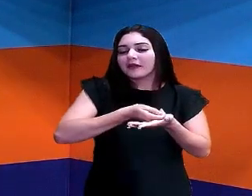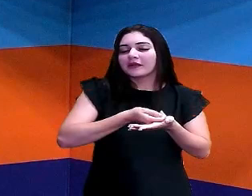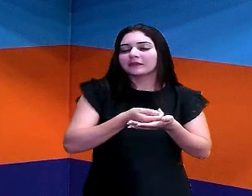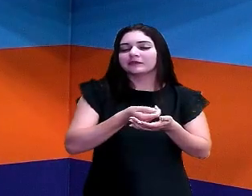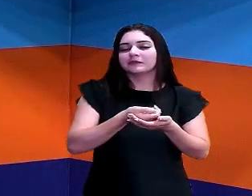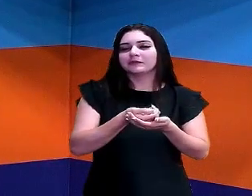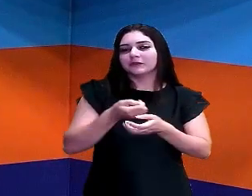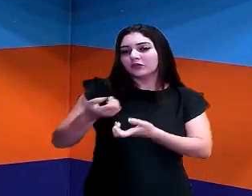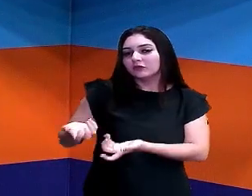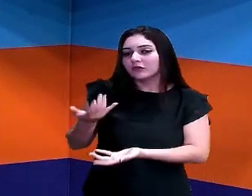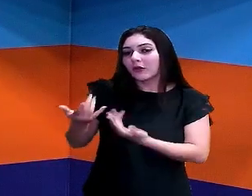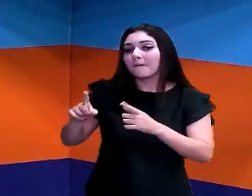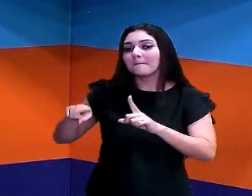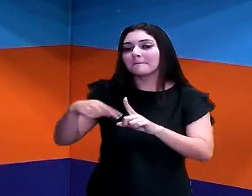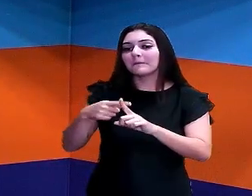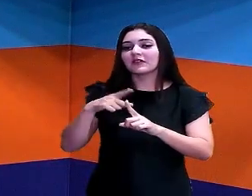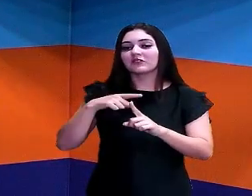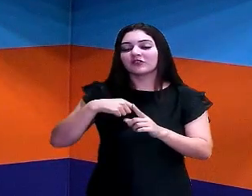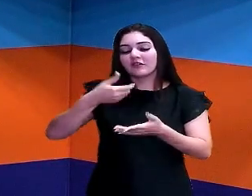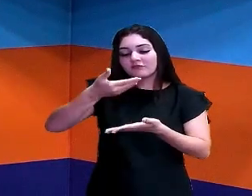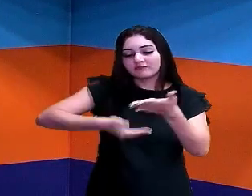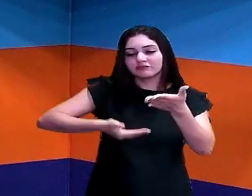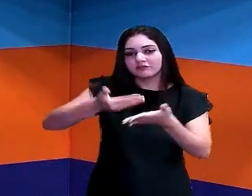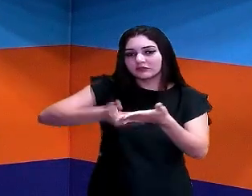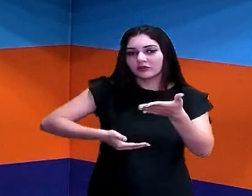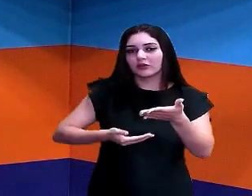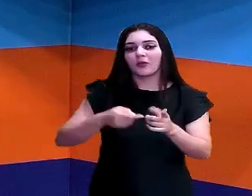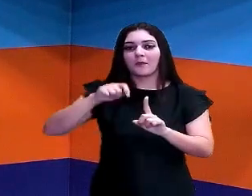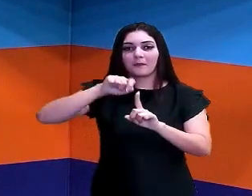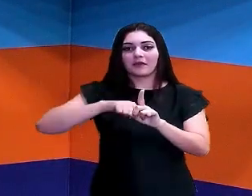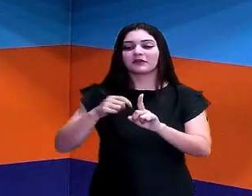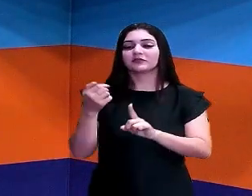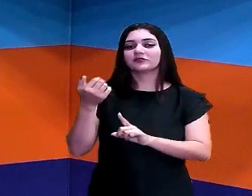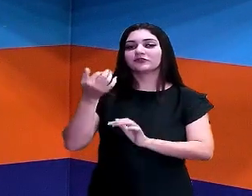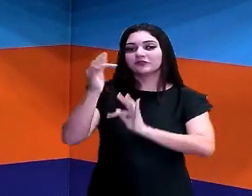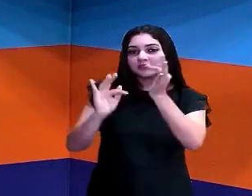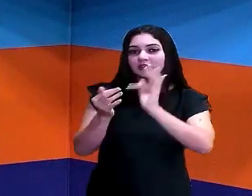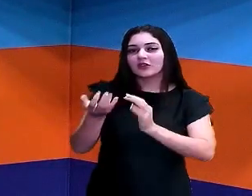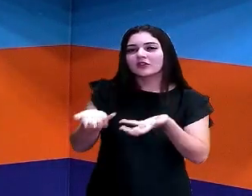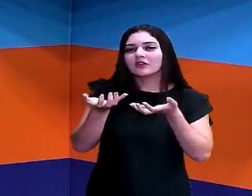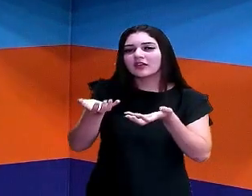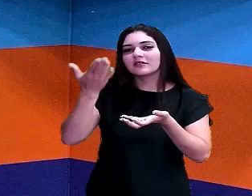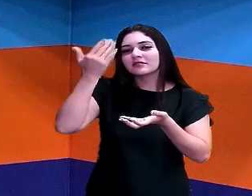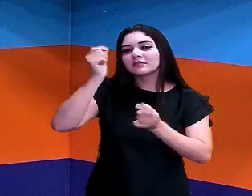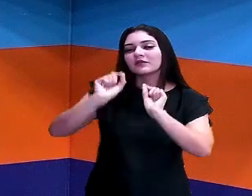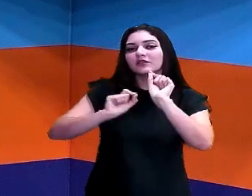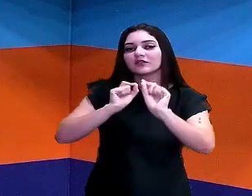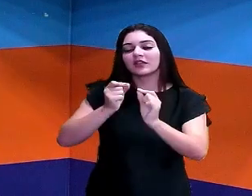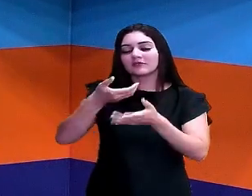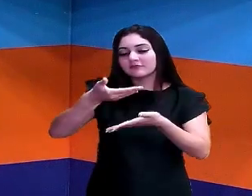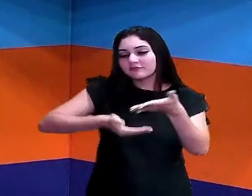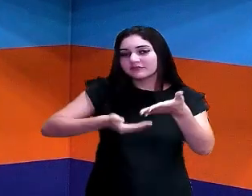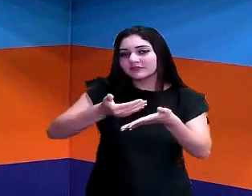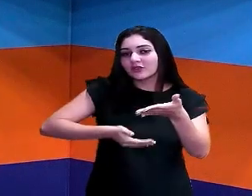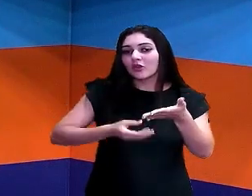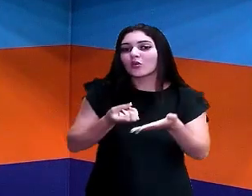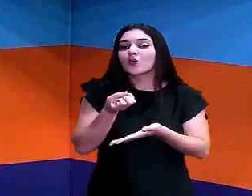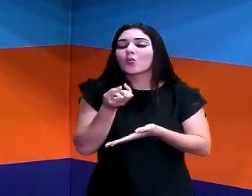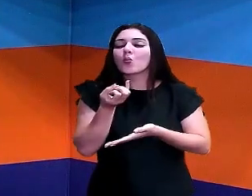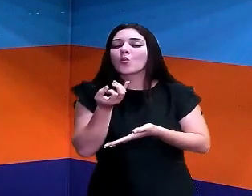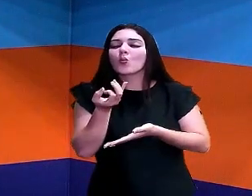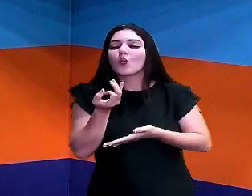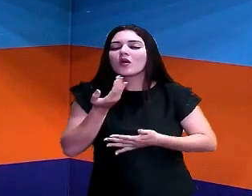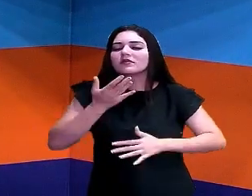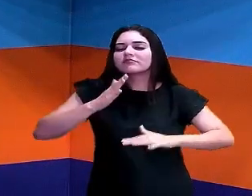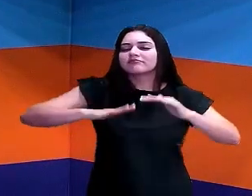um desconto para venda durante o mês de fevereiro. Então, o que é que eu estou querendo saber aí? O desconto, né? Quanto